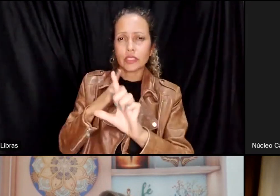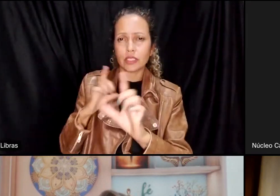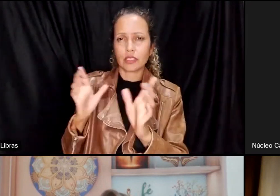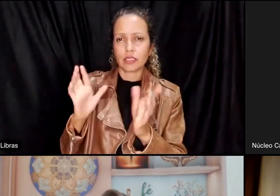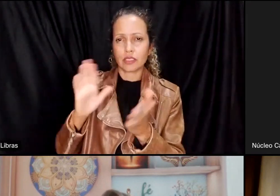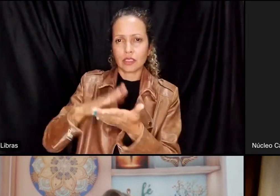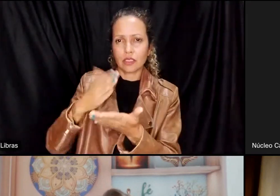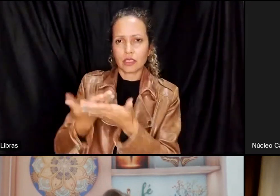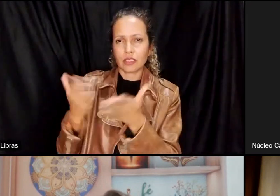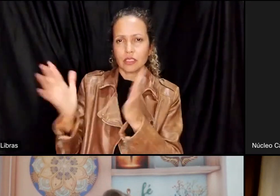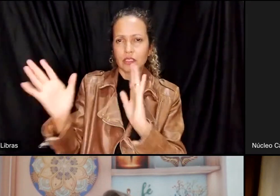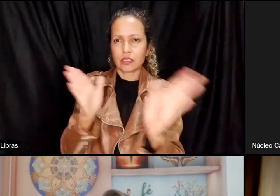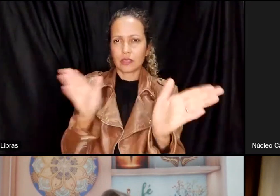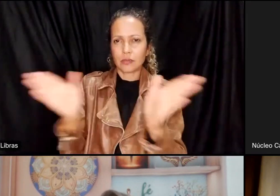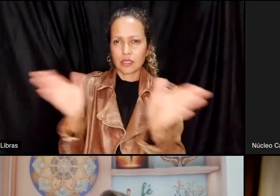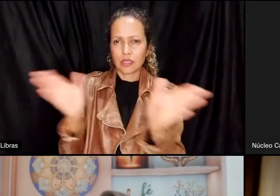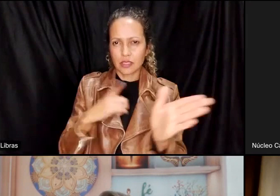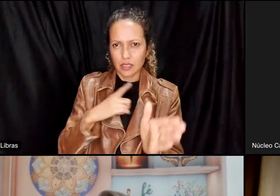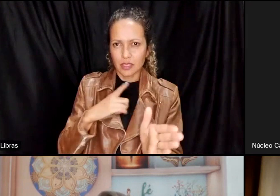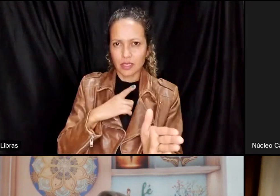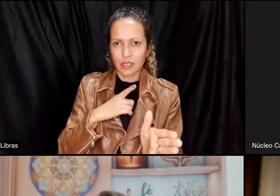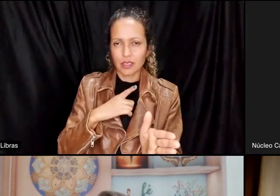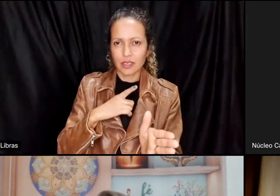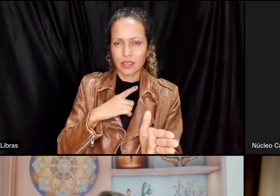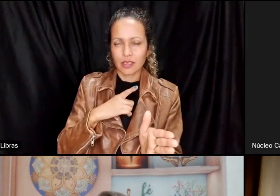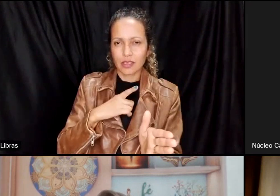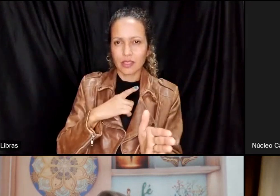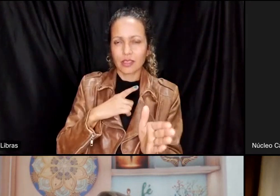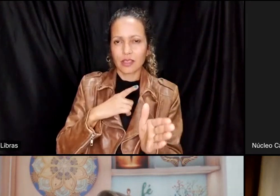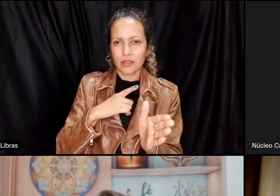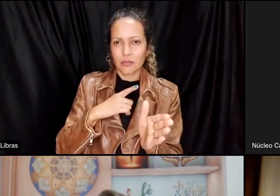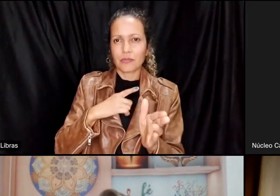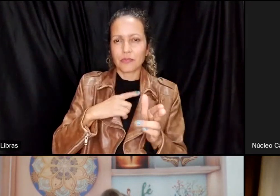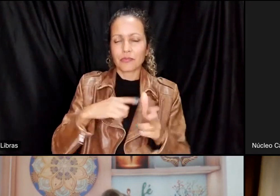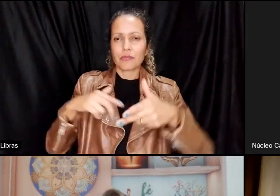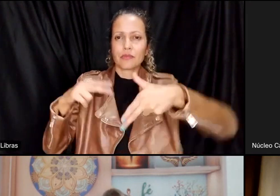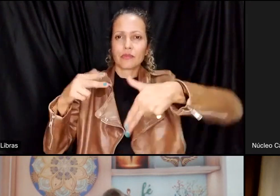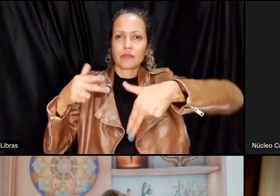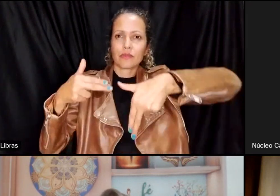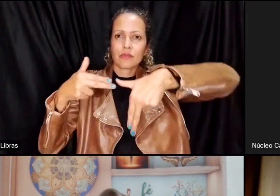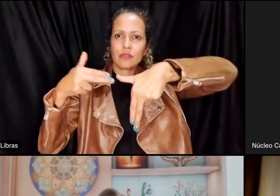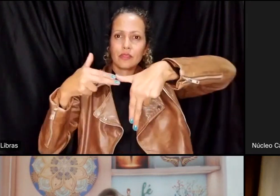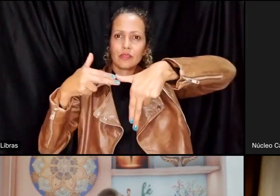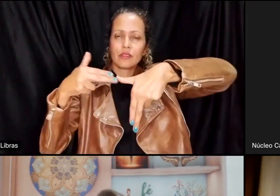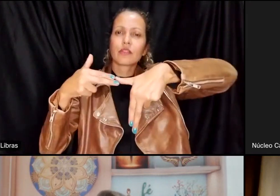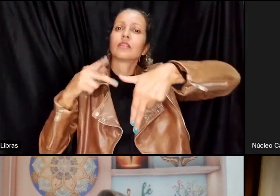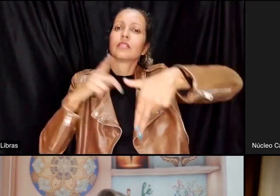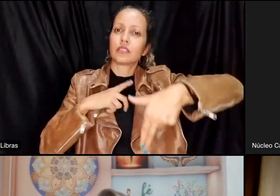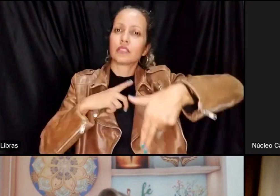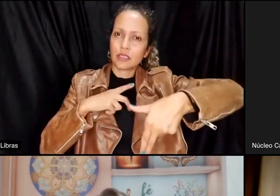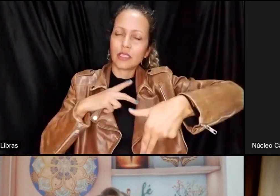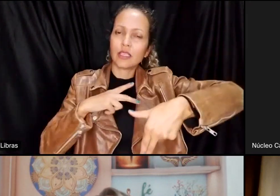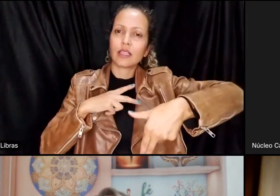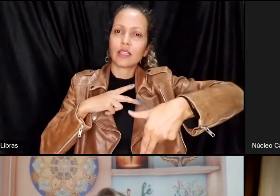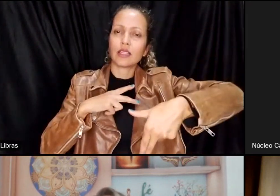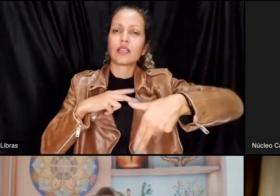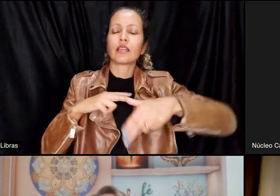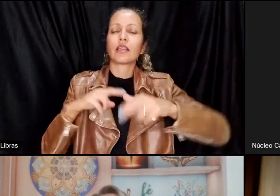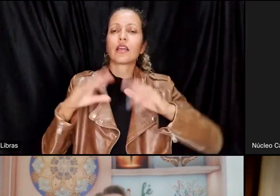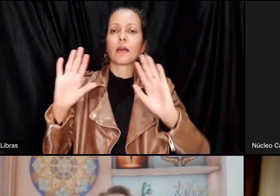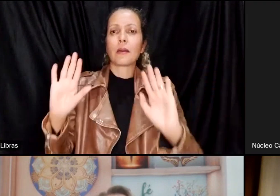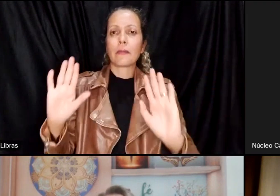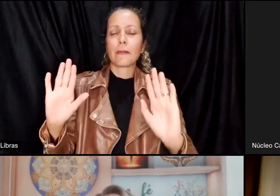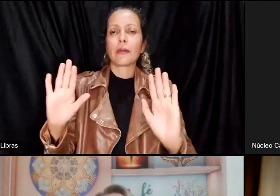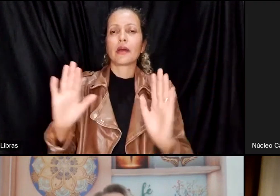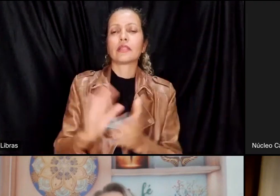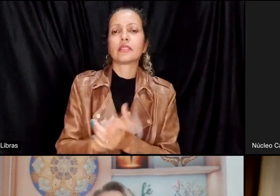A TV Cultura a gente sabe que tem. Sim, acho que é uma das poucas, inclusive, né? Sim, então isso